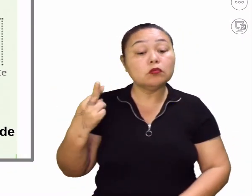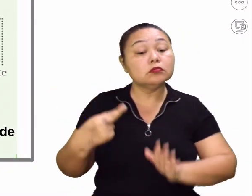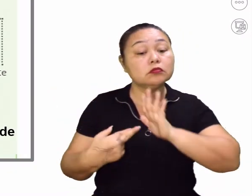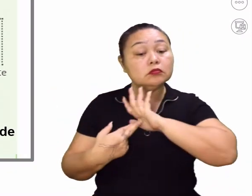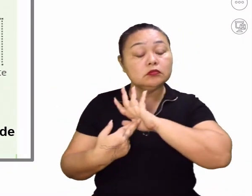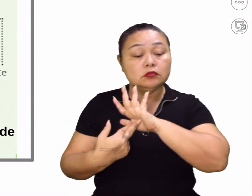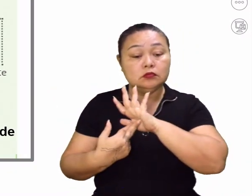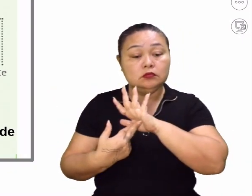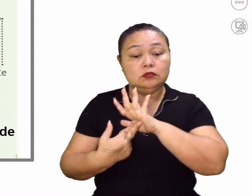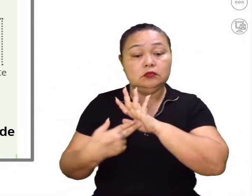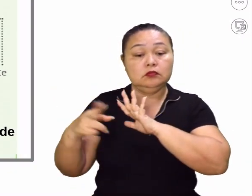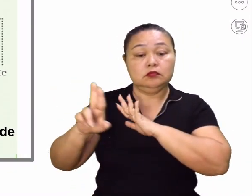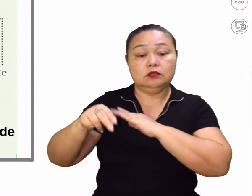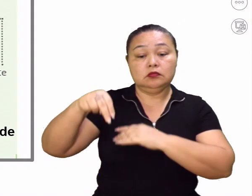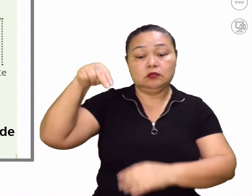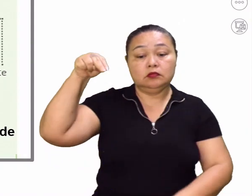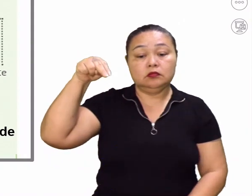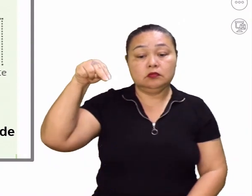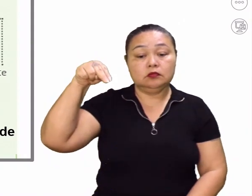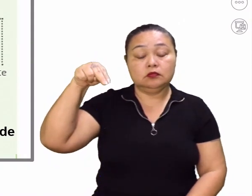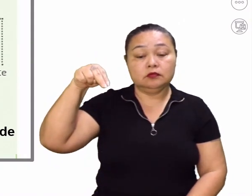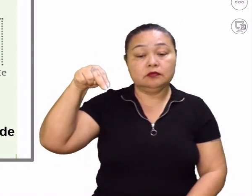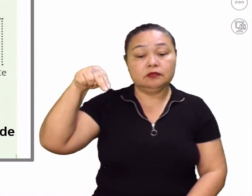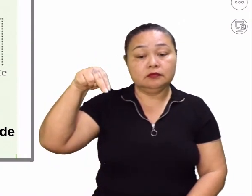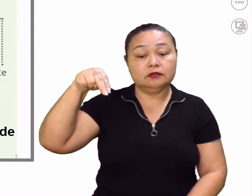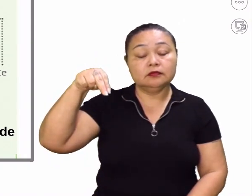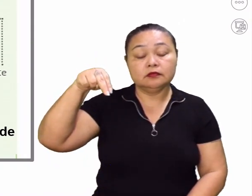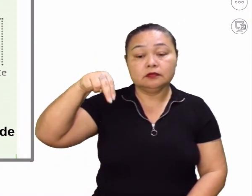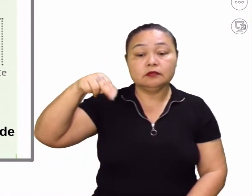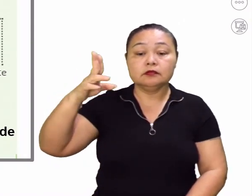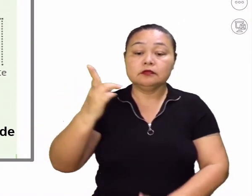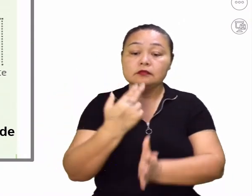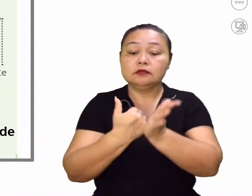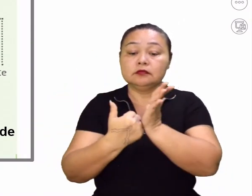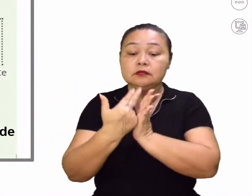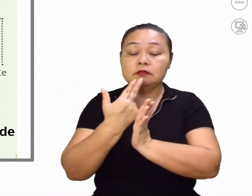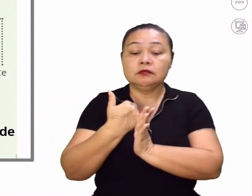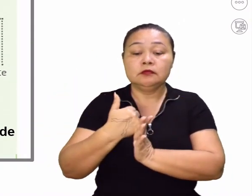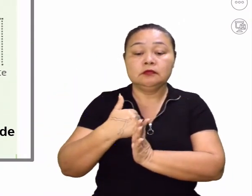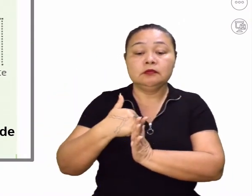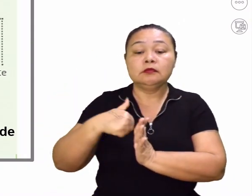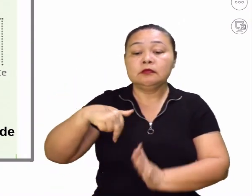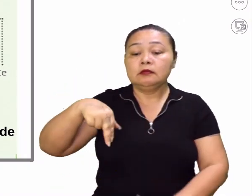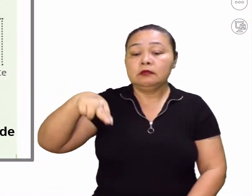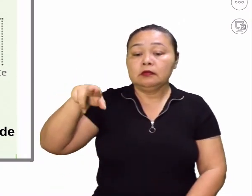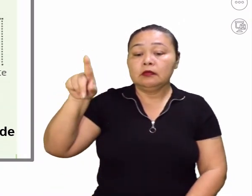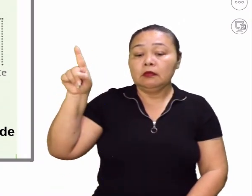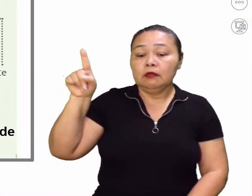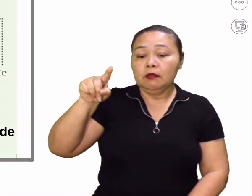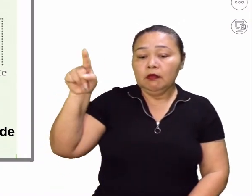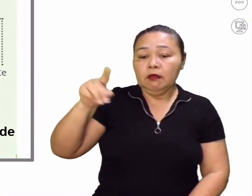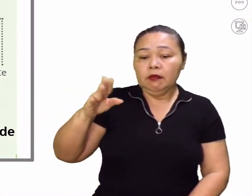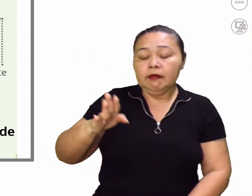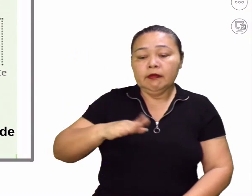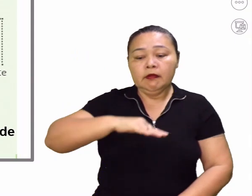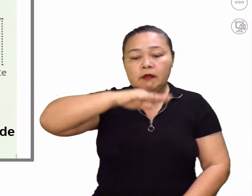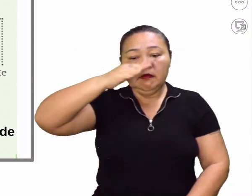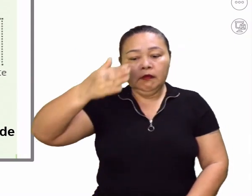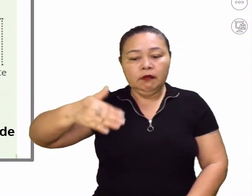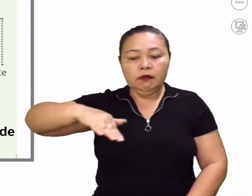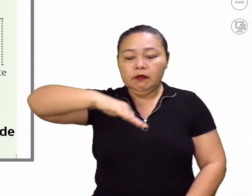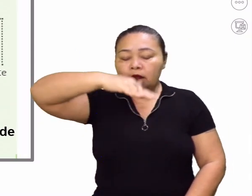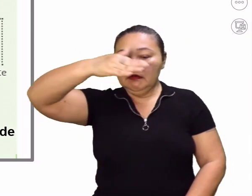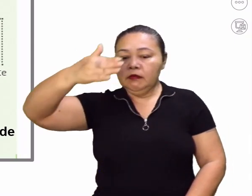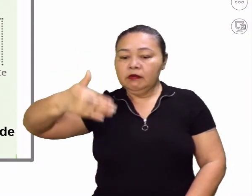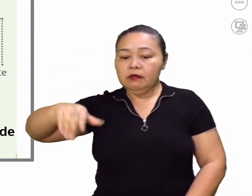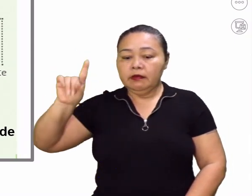aí, ó, o norte, né, professor Jorge, para eles aí, ó, nessa imagem, ó. O que seria essa representação aqui, ó? Montanhas, como a gente está